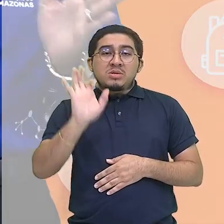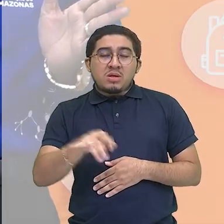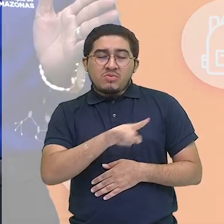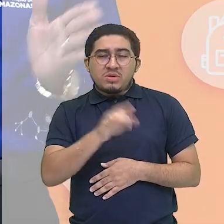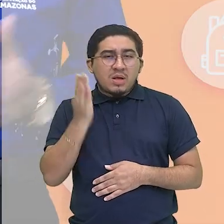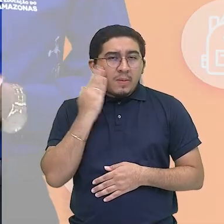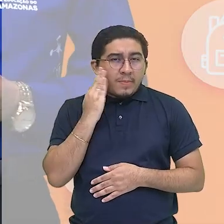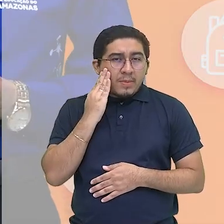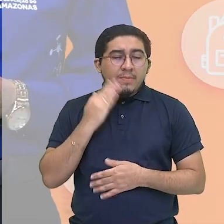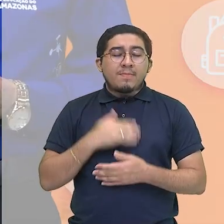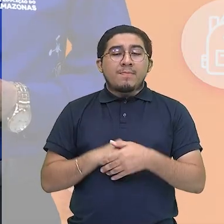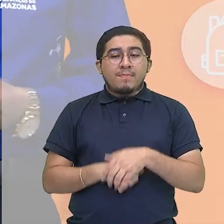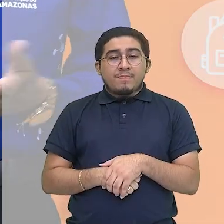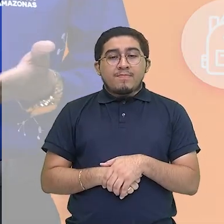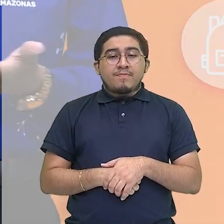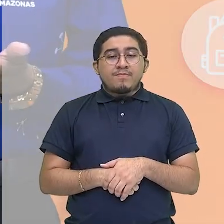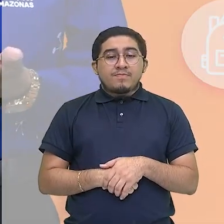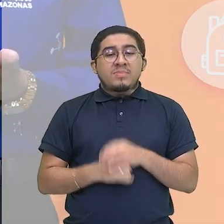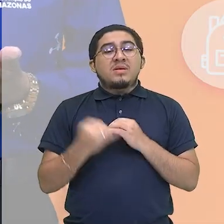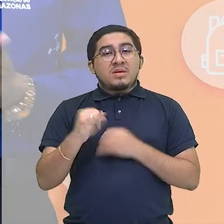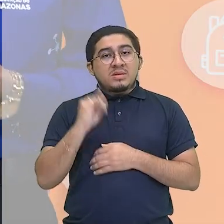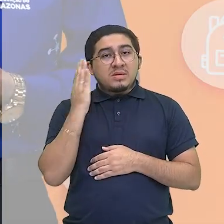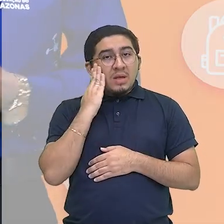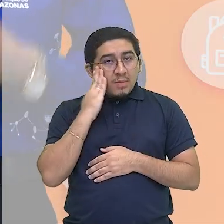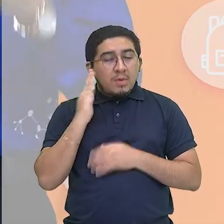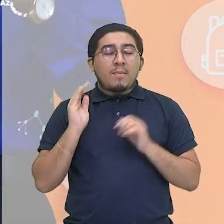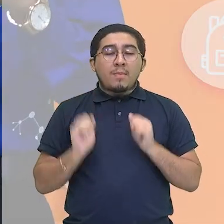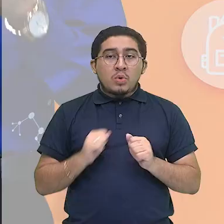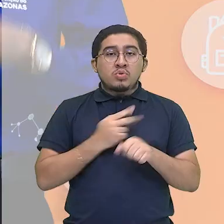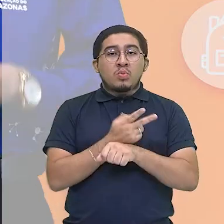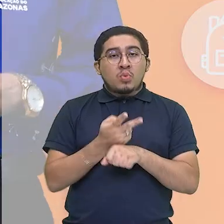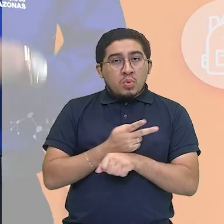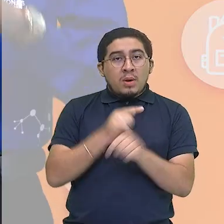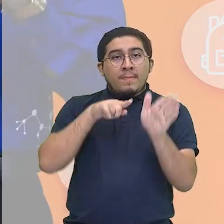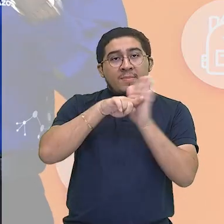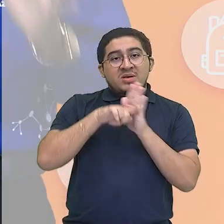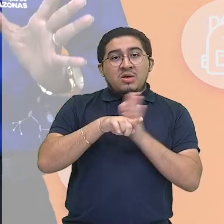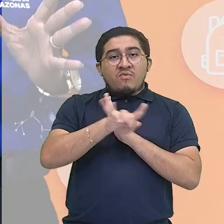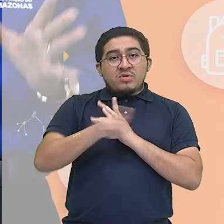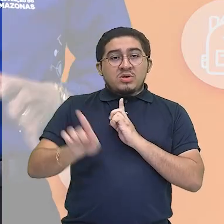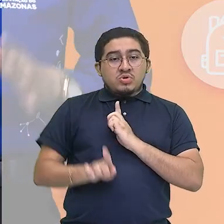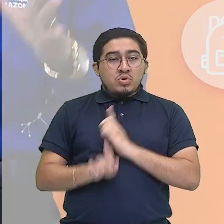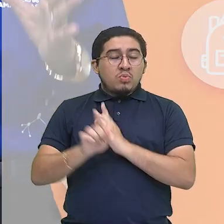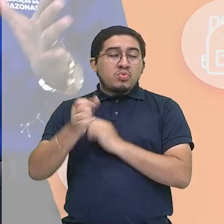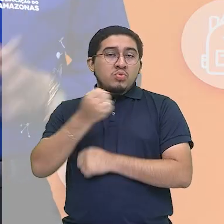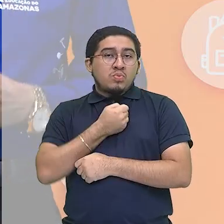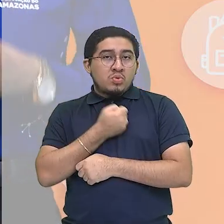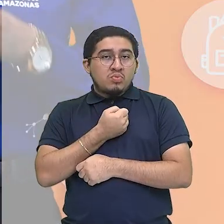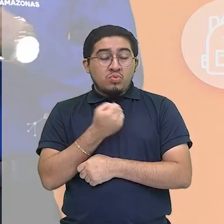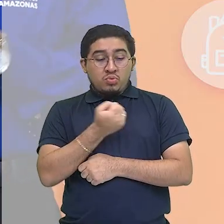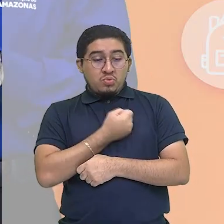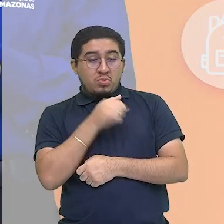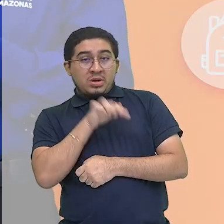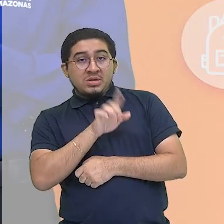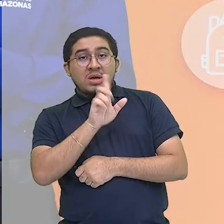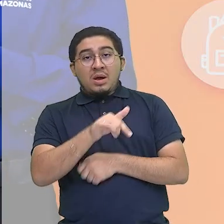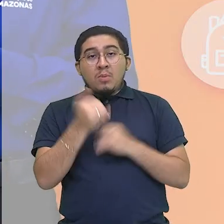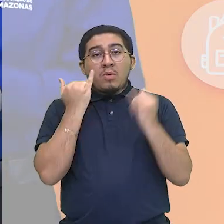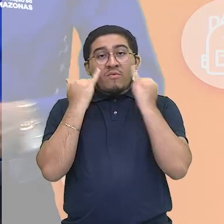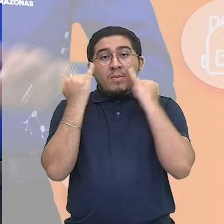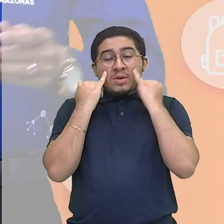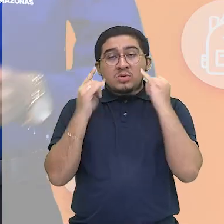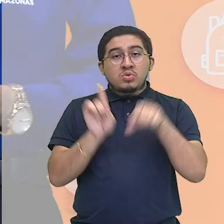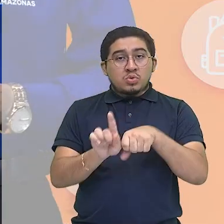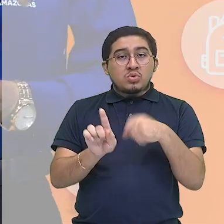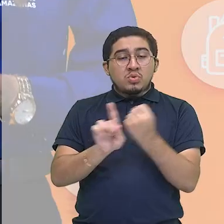sabe? Bem, se sabe, pode procurar pesquisar e você vai descobrir um número. E esse número é um dado